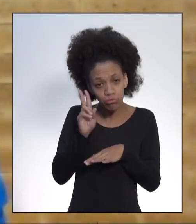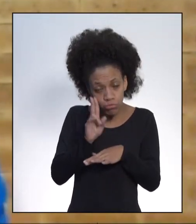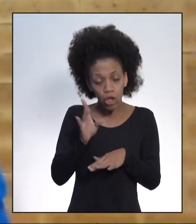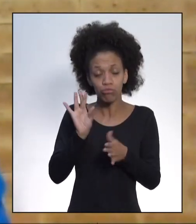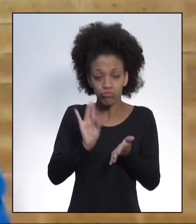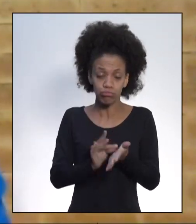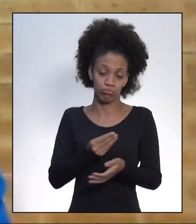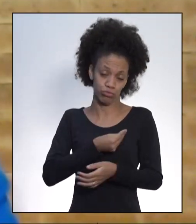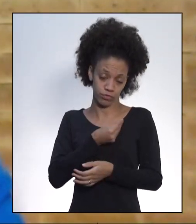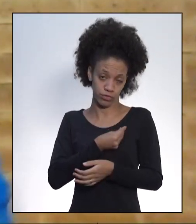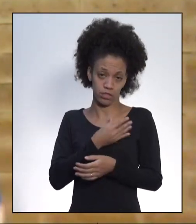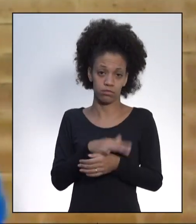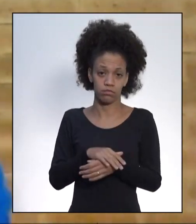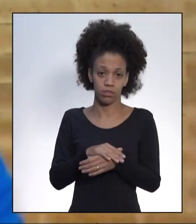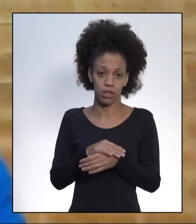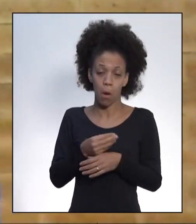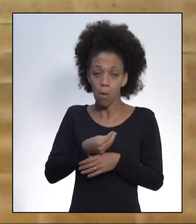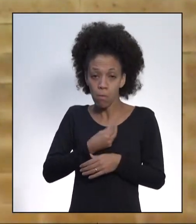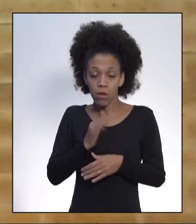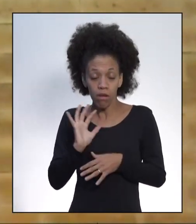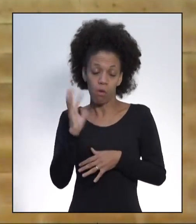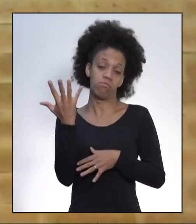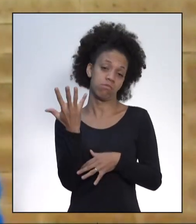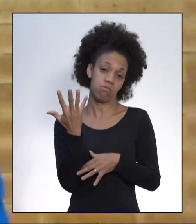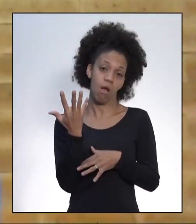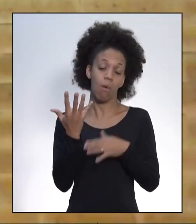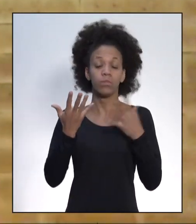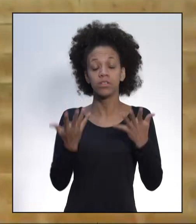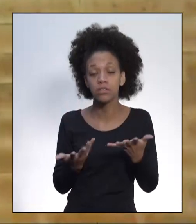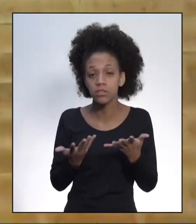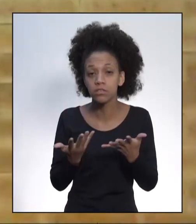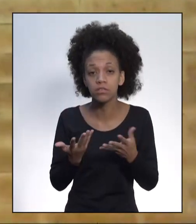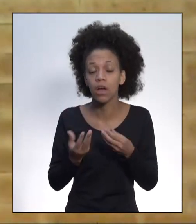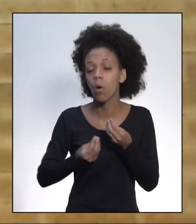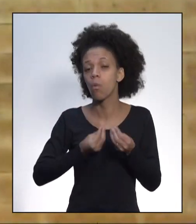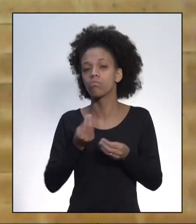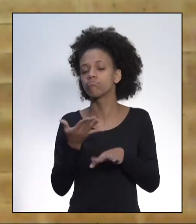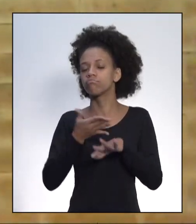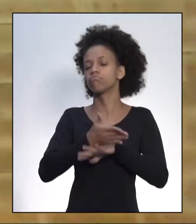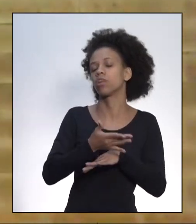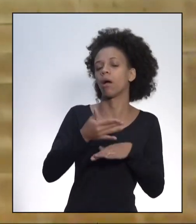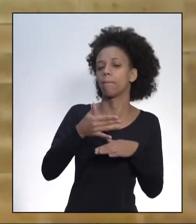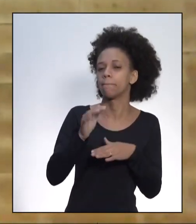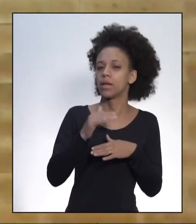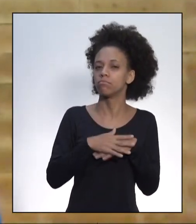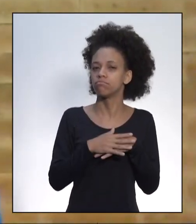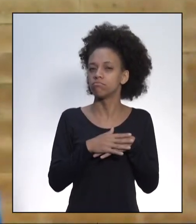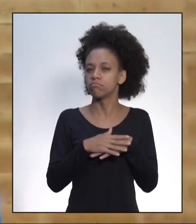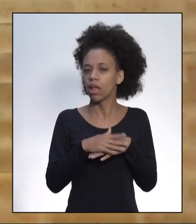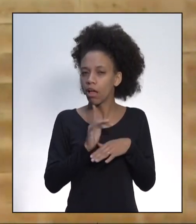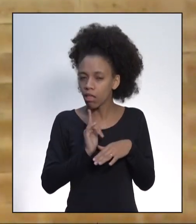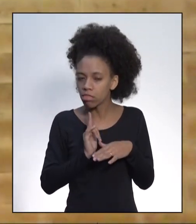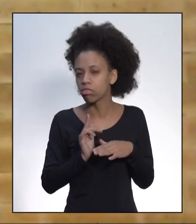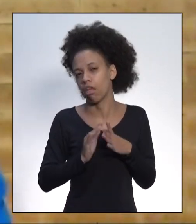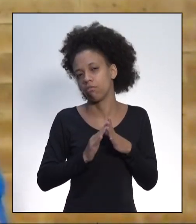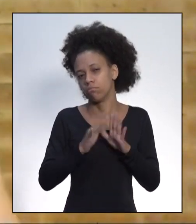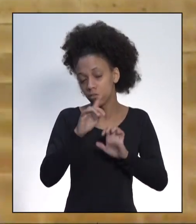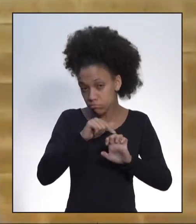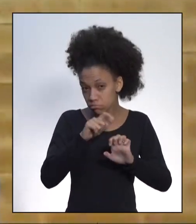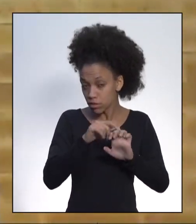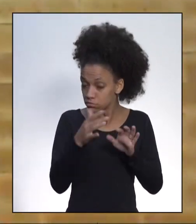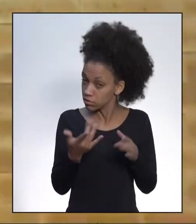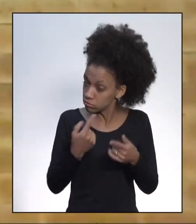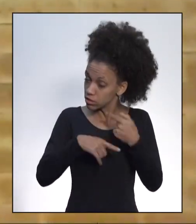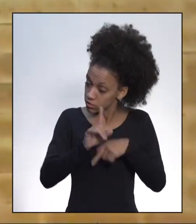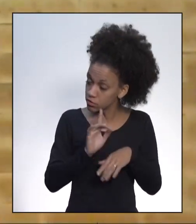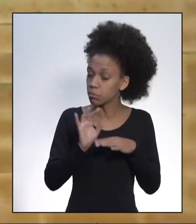real. Tá? O que passou na minha vida e como eu cheguei até aqui, como isso contribuiu para eu ter sucesso nesse momento com a Matific, que espero que